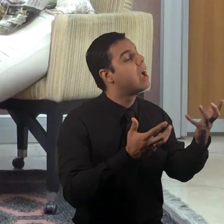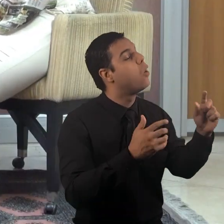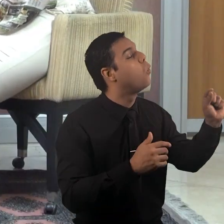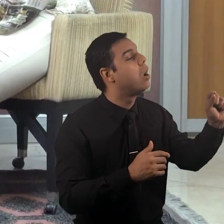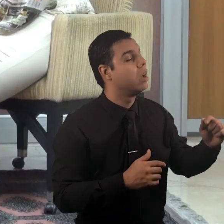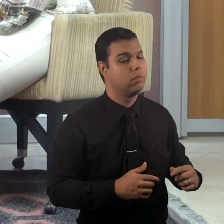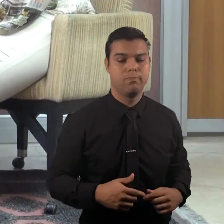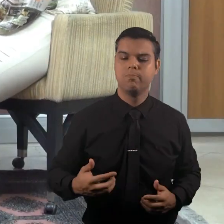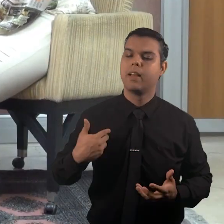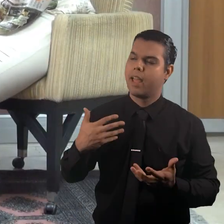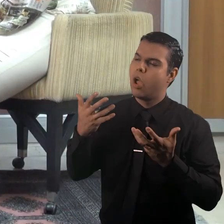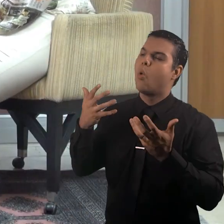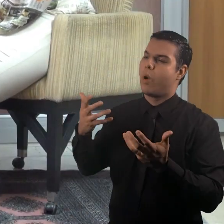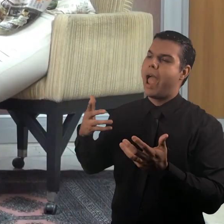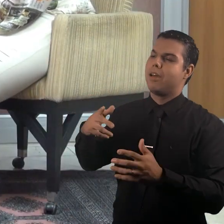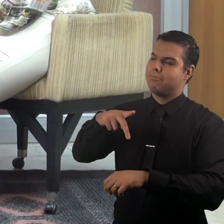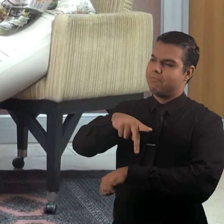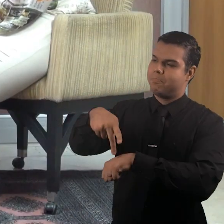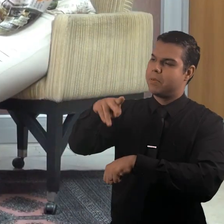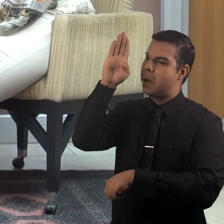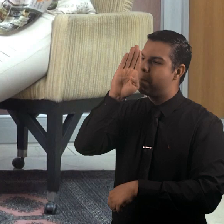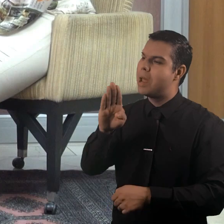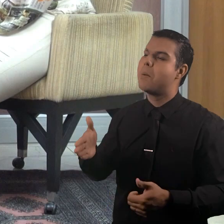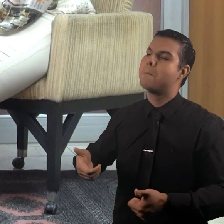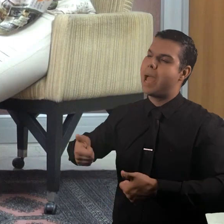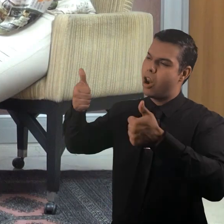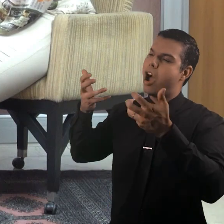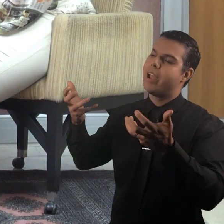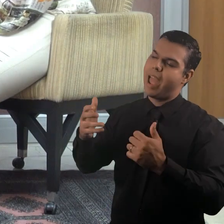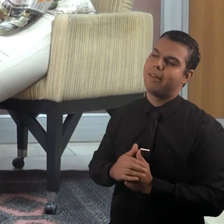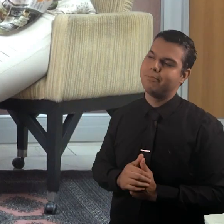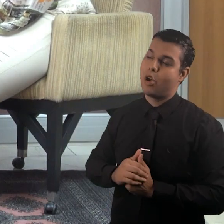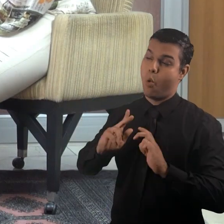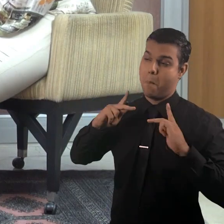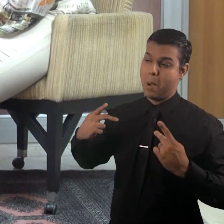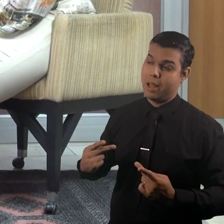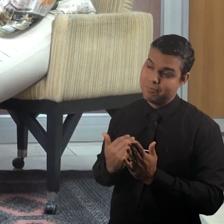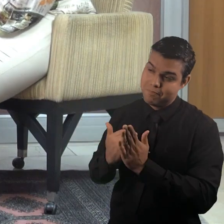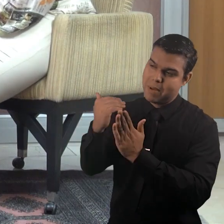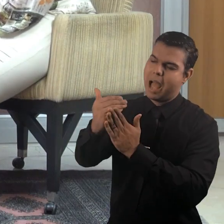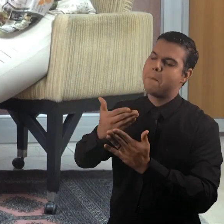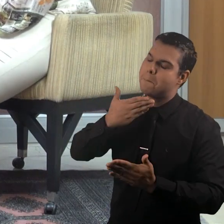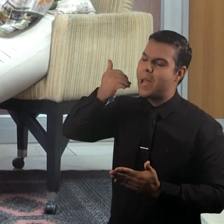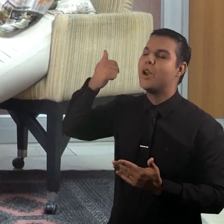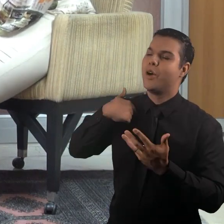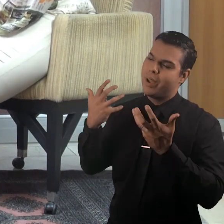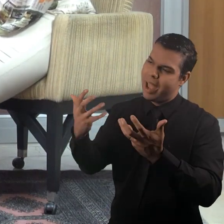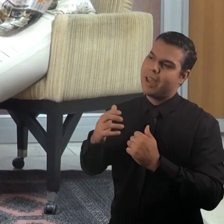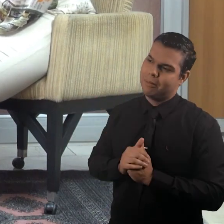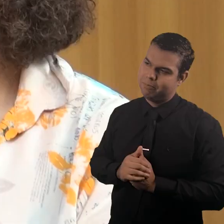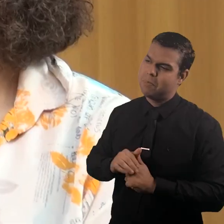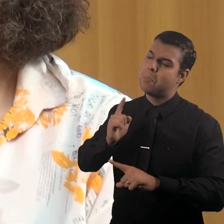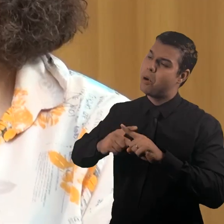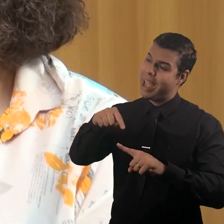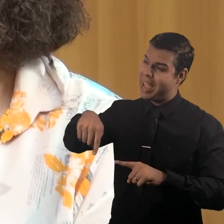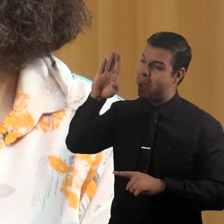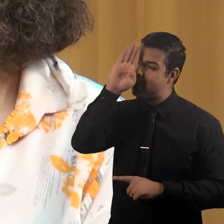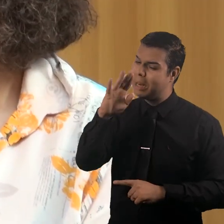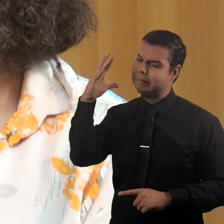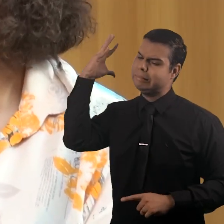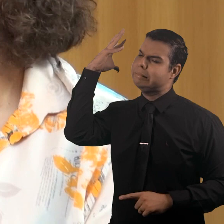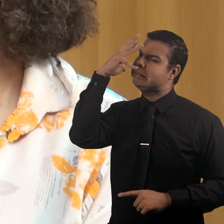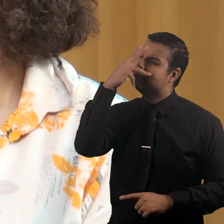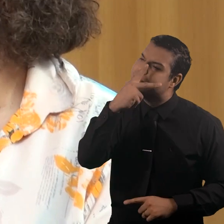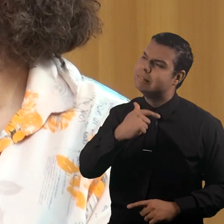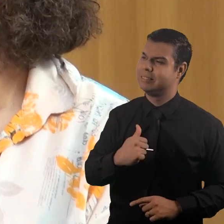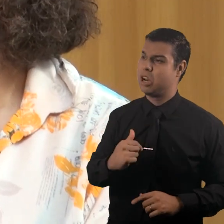Eu espero do futuro um país muito melhor. É só isso. Um país mais humano, um país melhor, porque esse